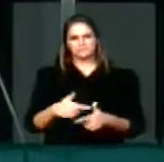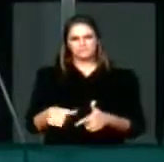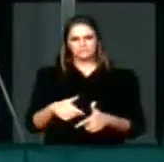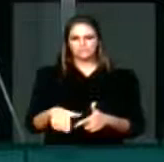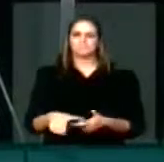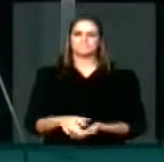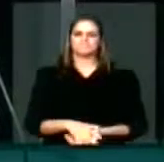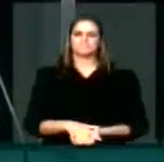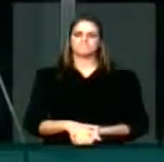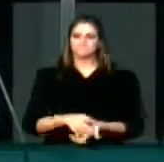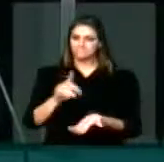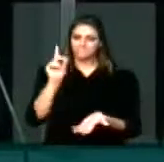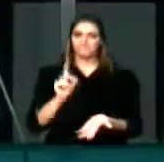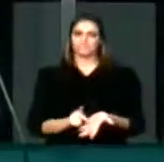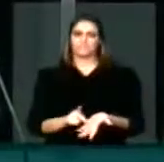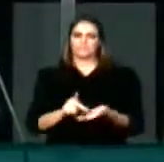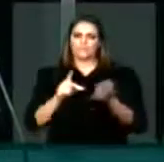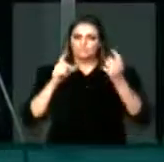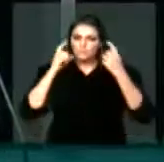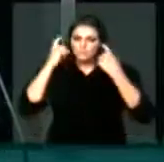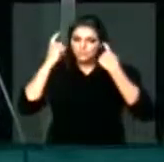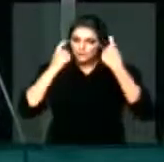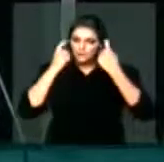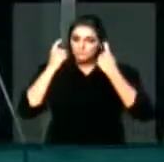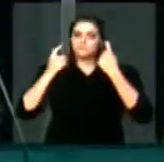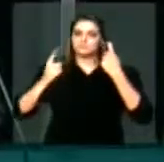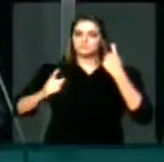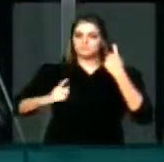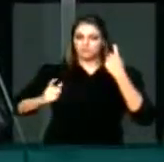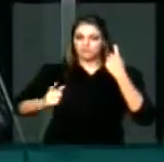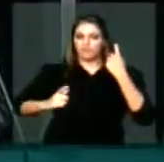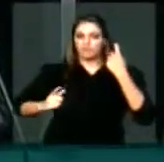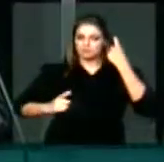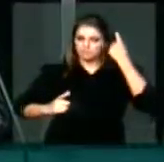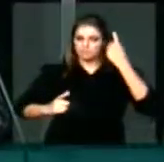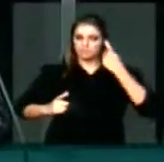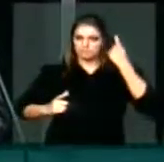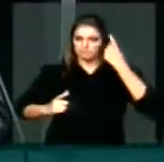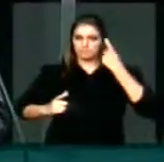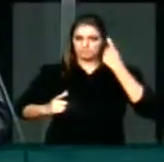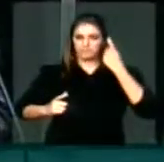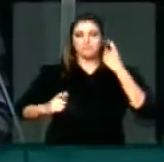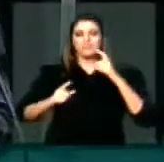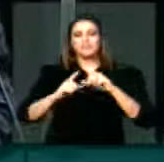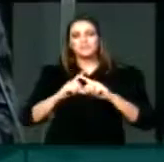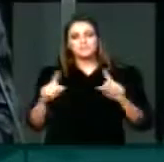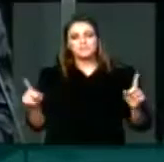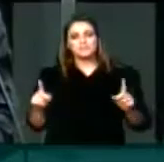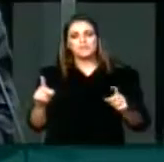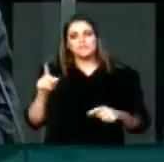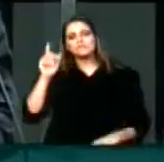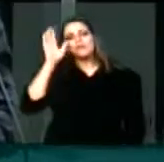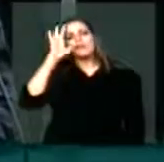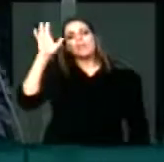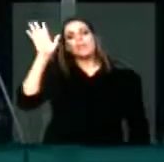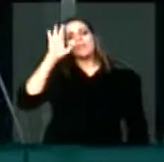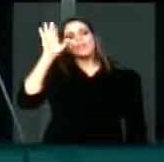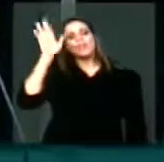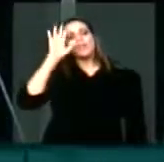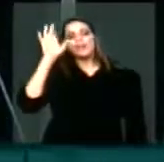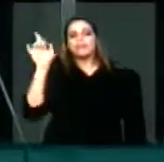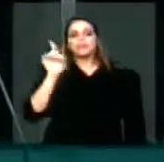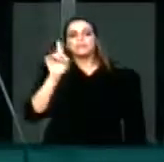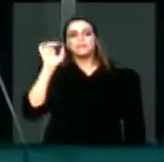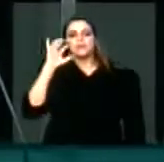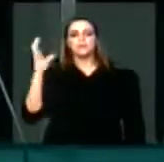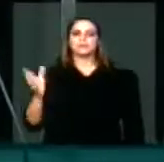preocupação é real, mas às vezes a ideologia ela embota a construção de soluções.